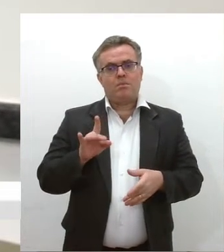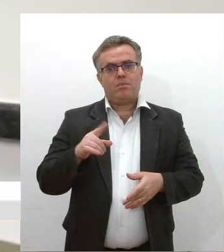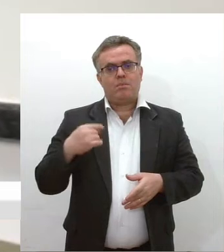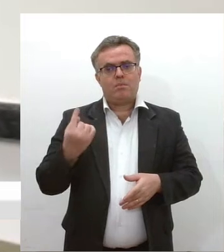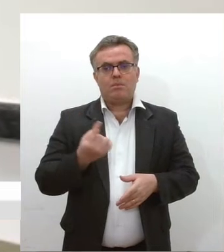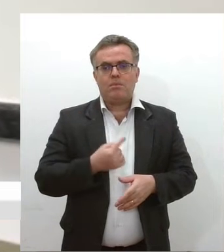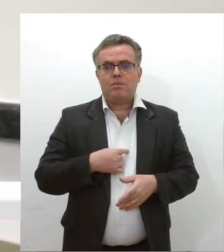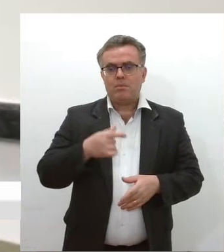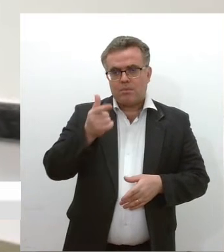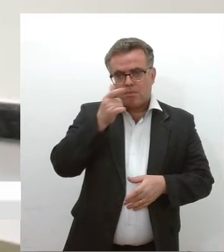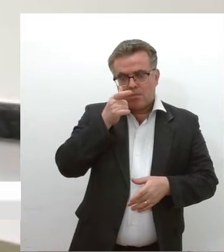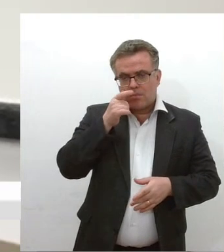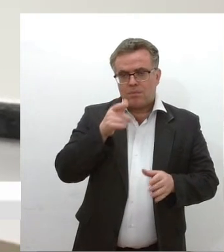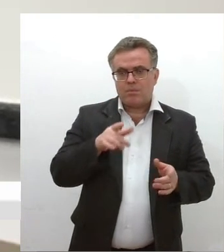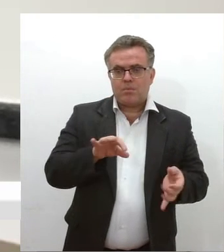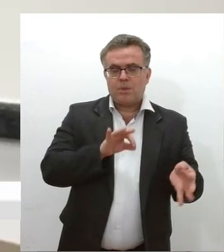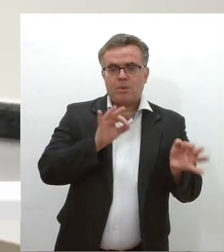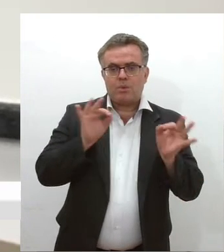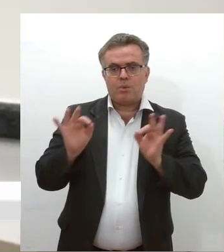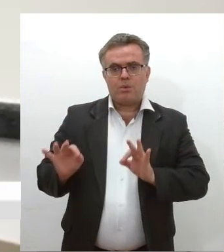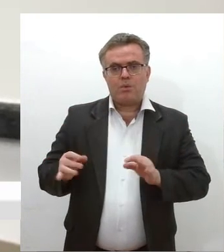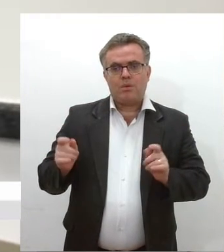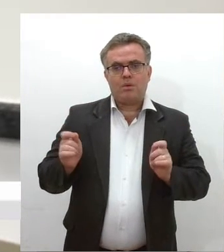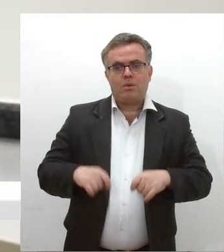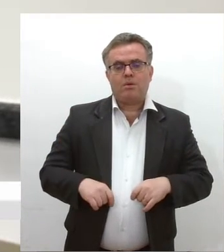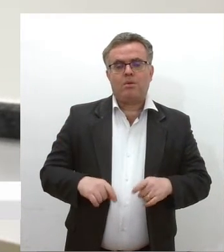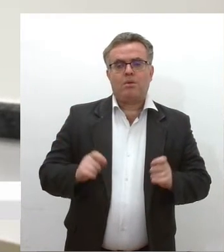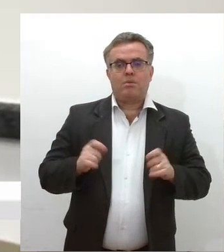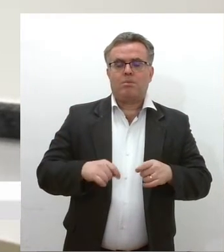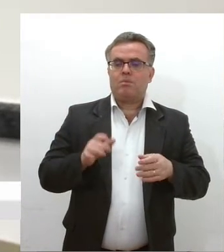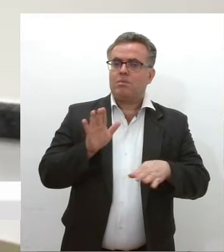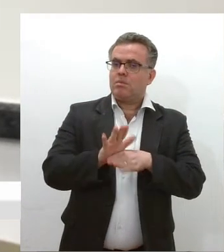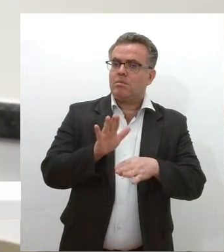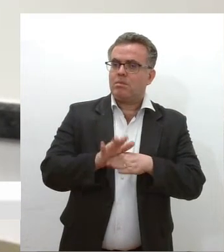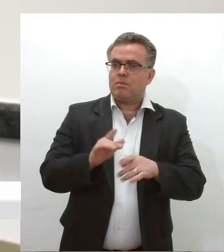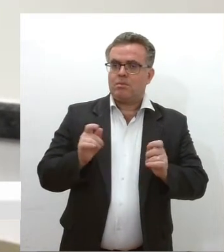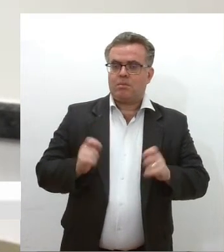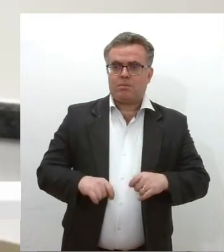para saber o que, que realmente a gente pode fazer para